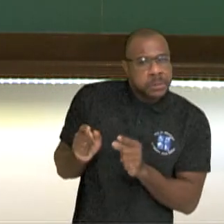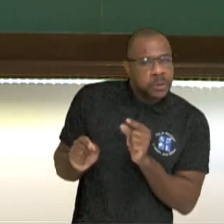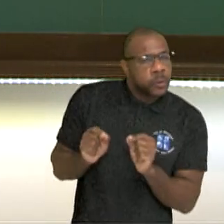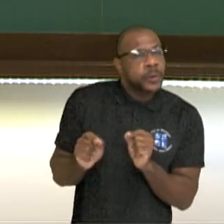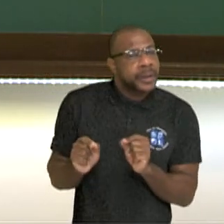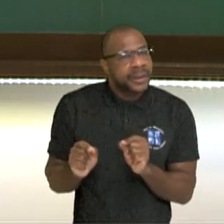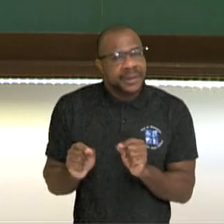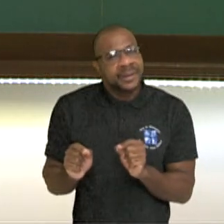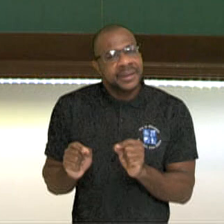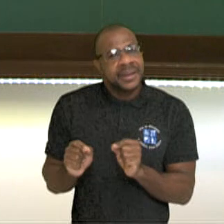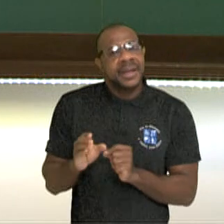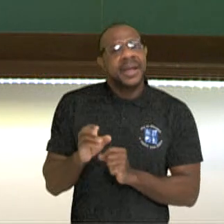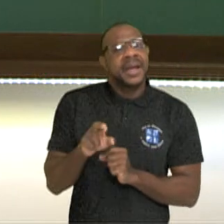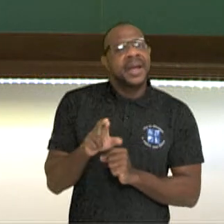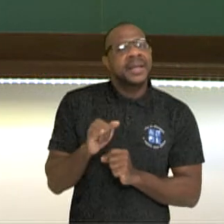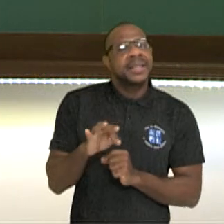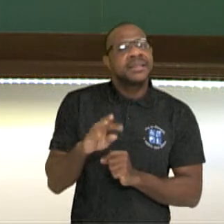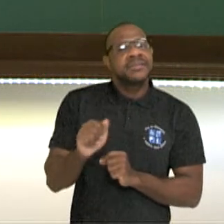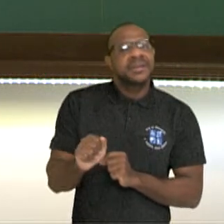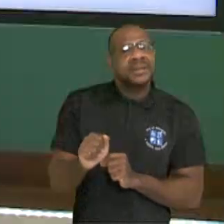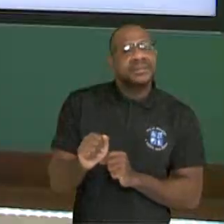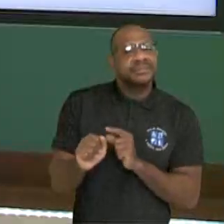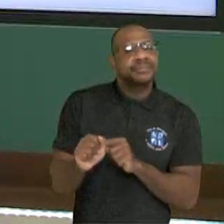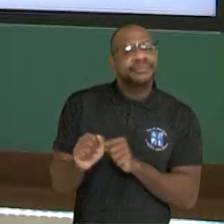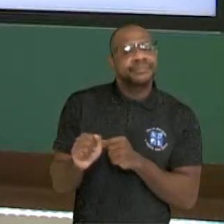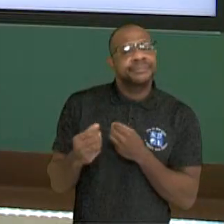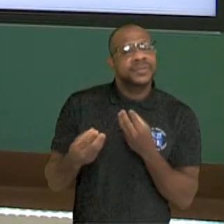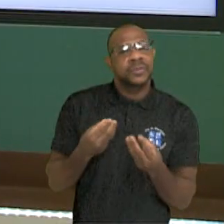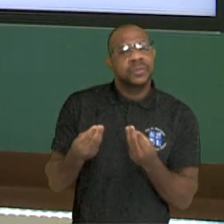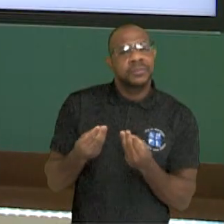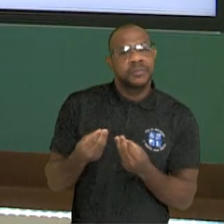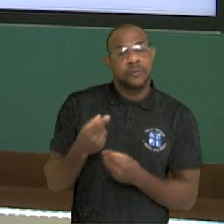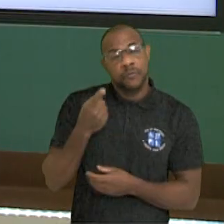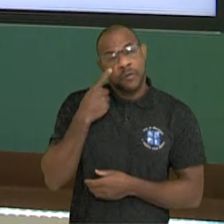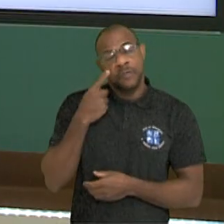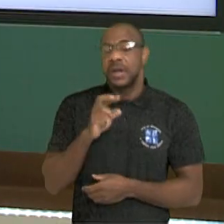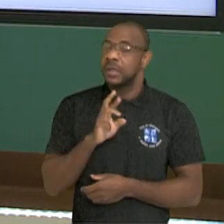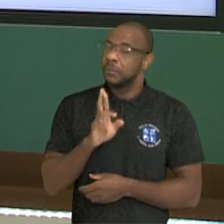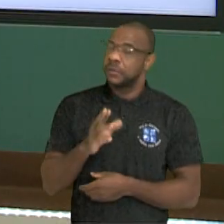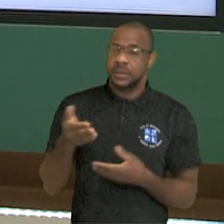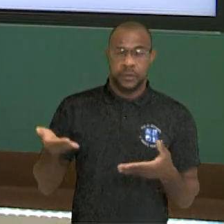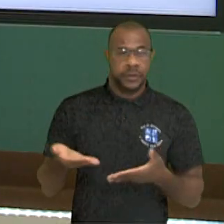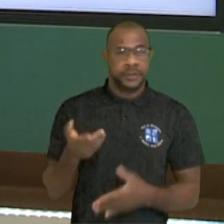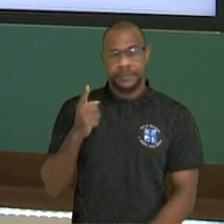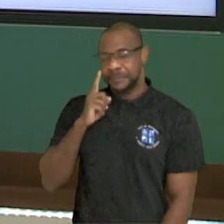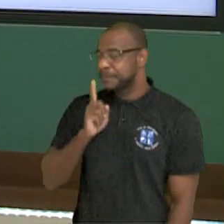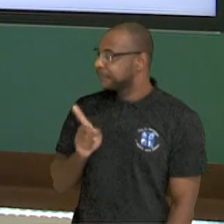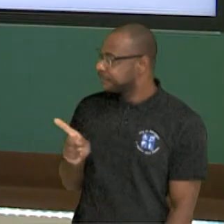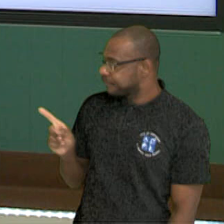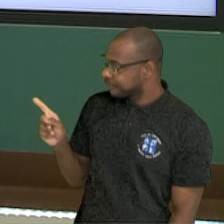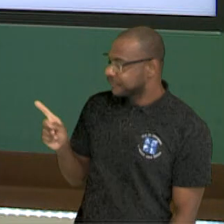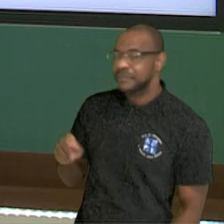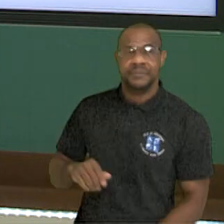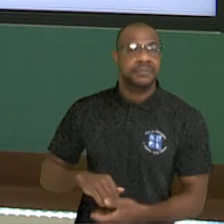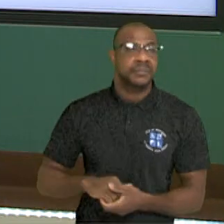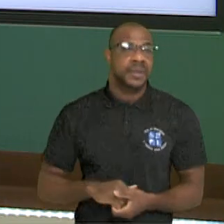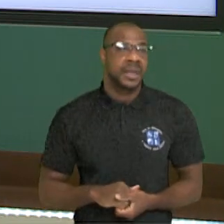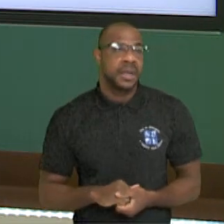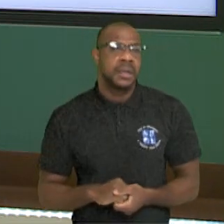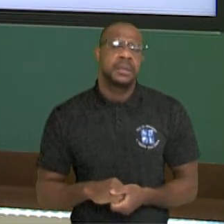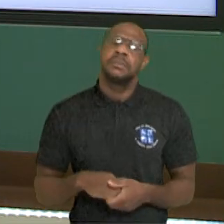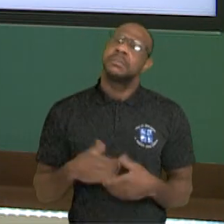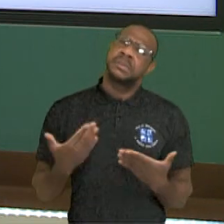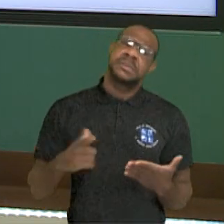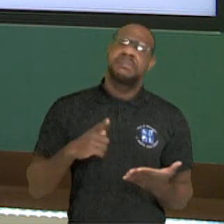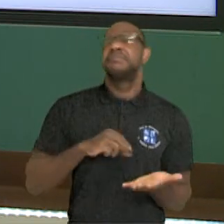compreendesse? Ajudou? Ah, que bom. Então vamos então confirmar então a nossa resposta. Olha lá, claro que poderiam